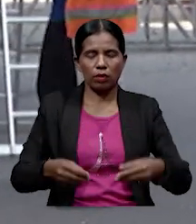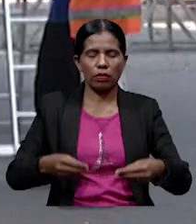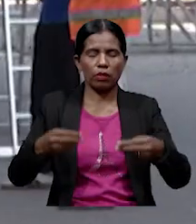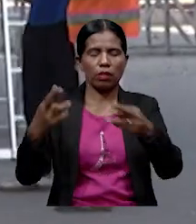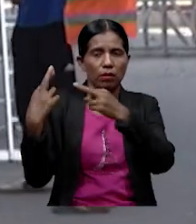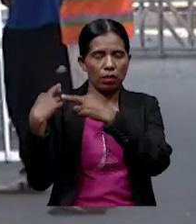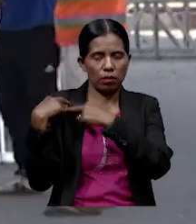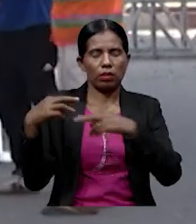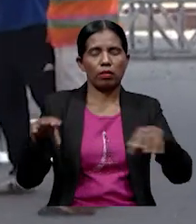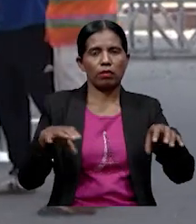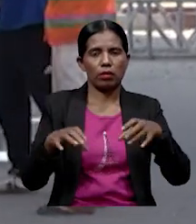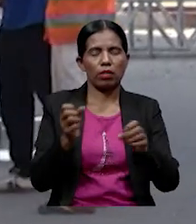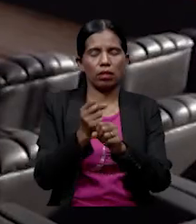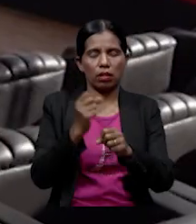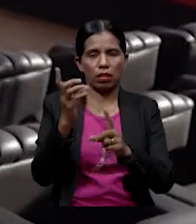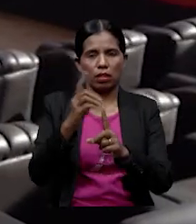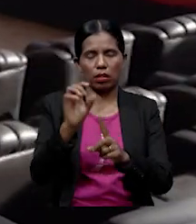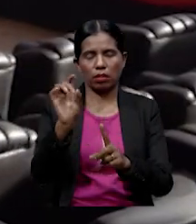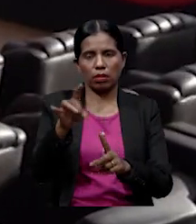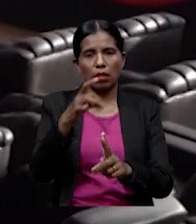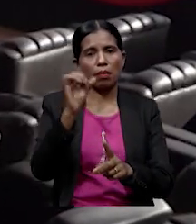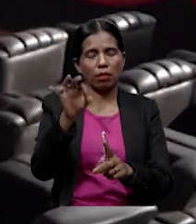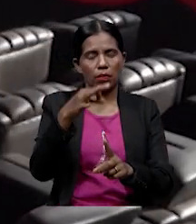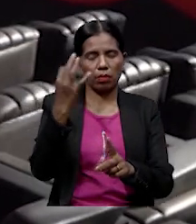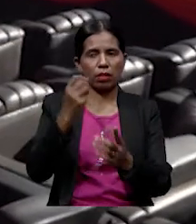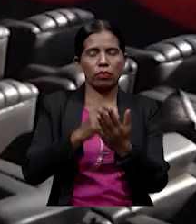nebesei halau e haloron sanulu recensia fulang maio